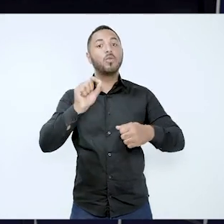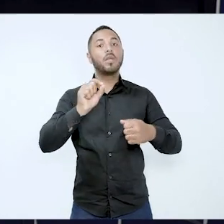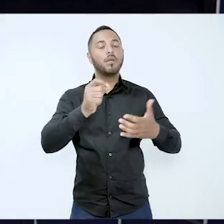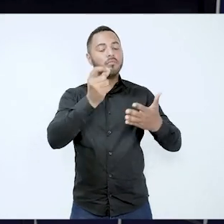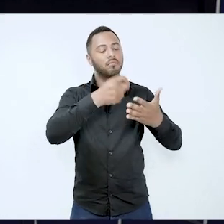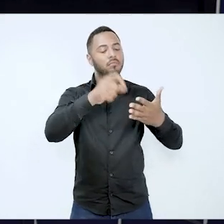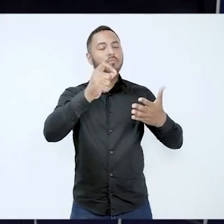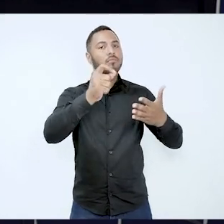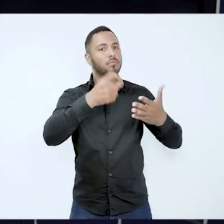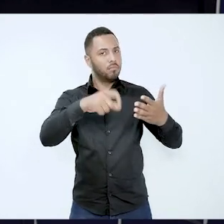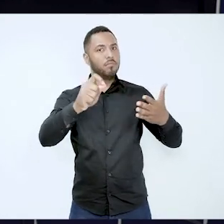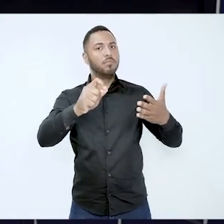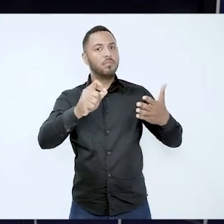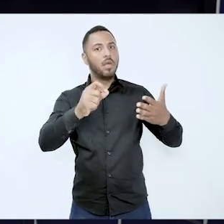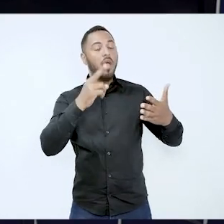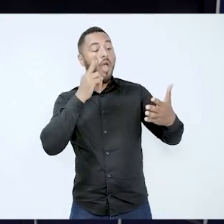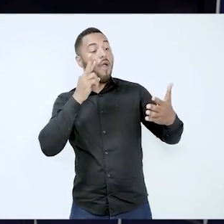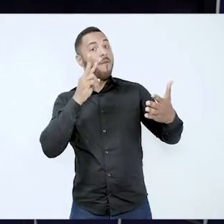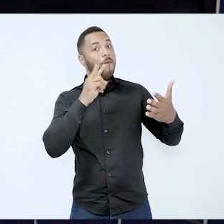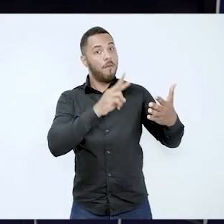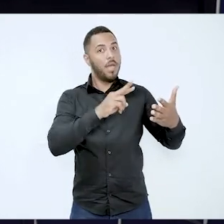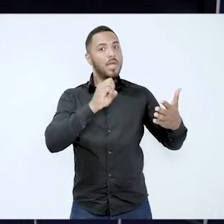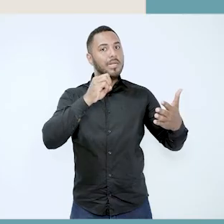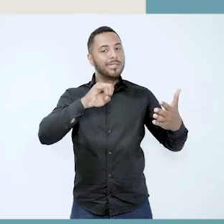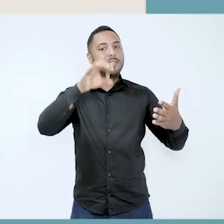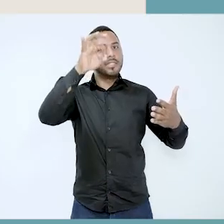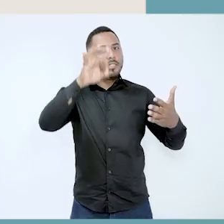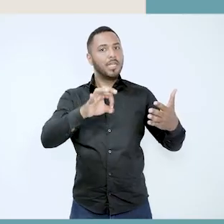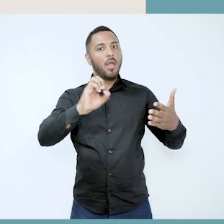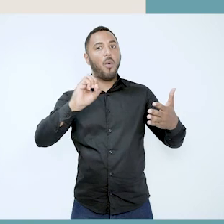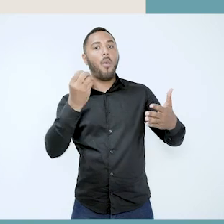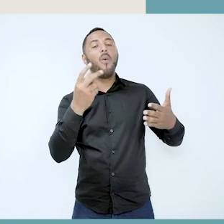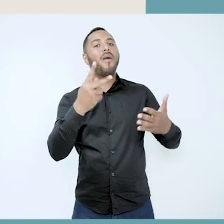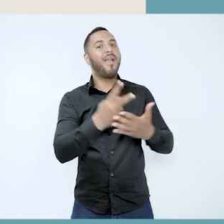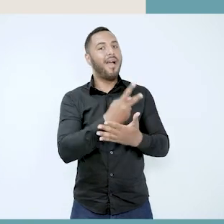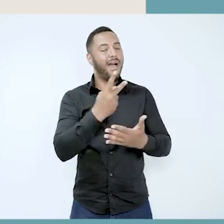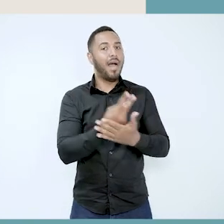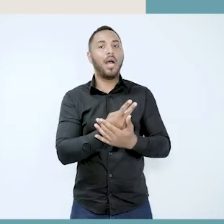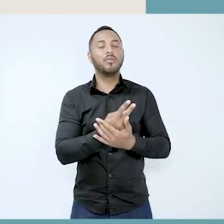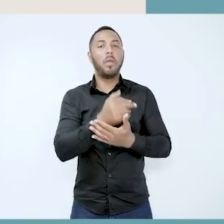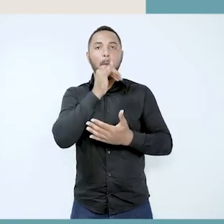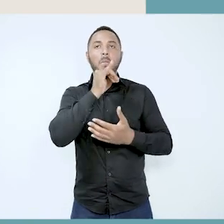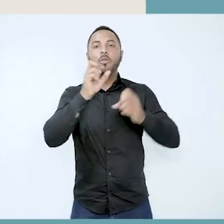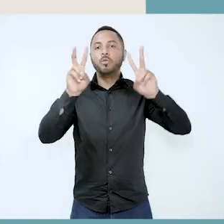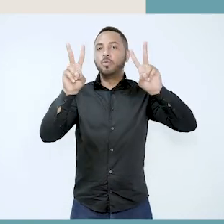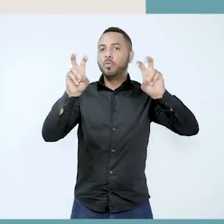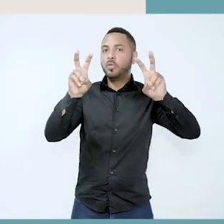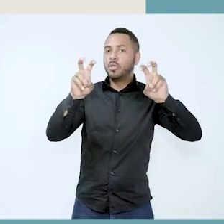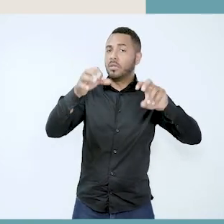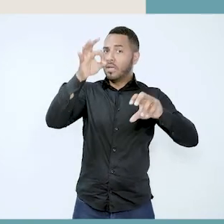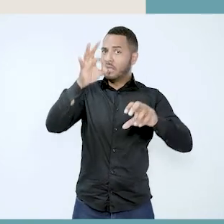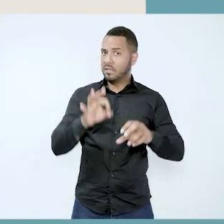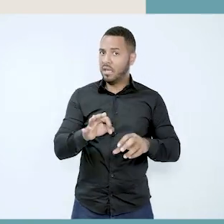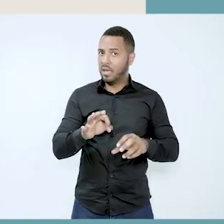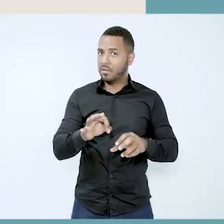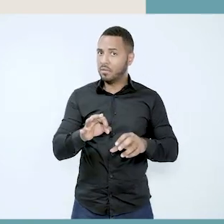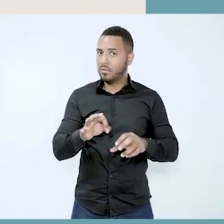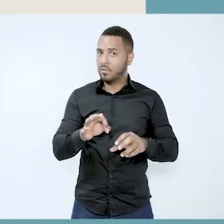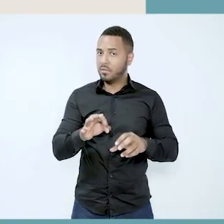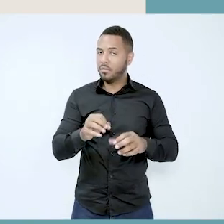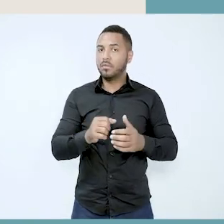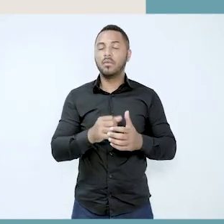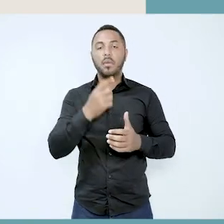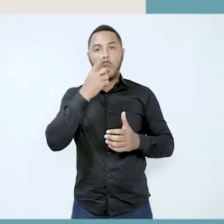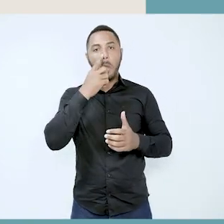da autocorreção. Nesse momento, você vai observar o seu texto, ver se o título está